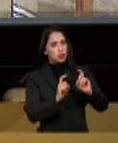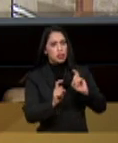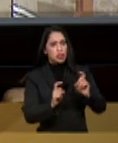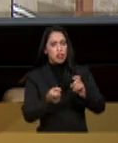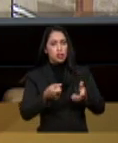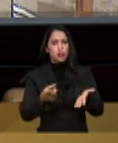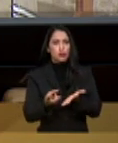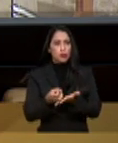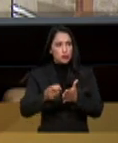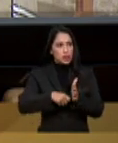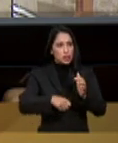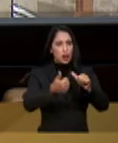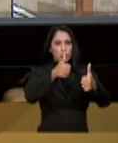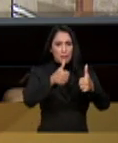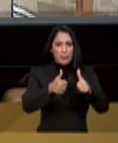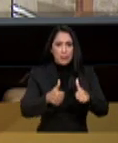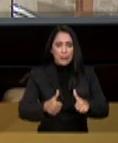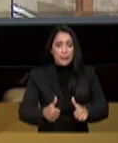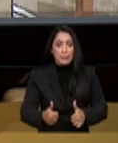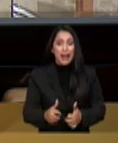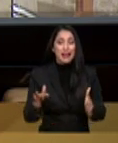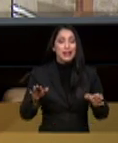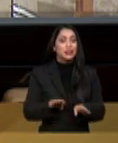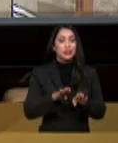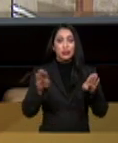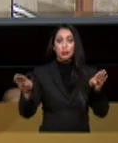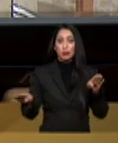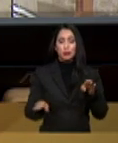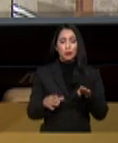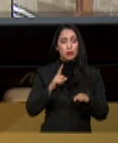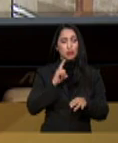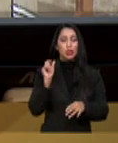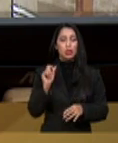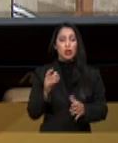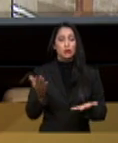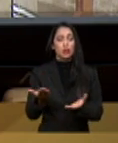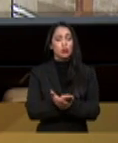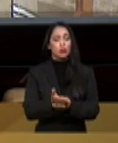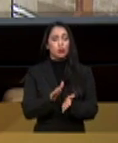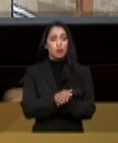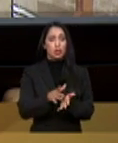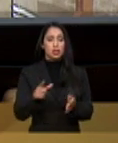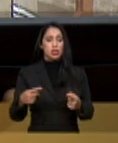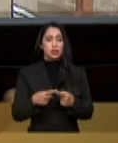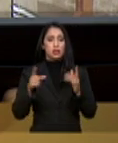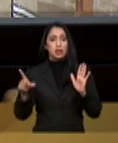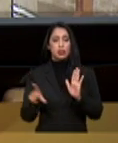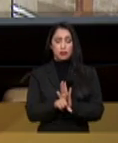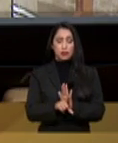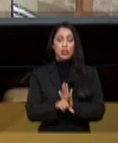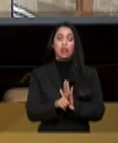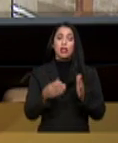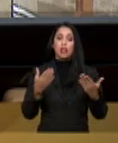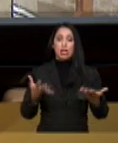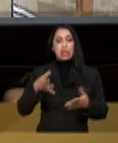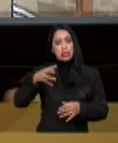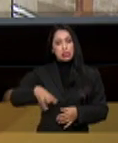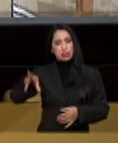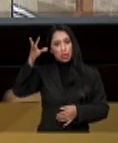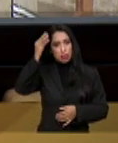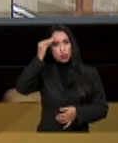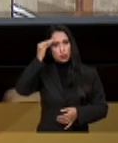venia, desproporcional, ofensiva ao devido processo legal em sua dimensão substancial. Esse